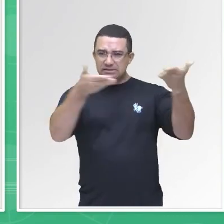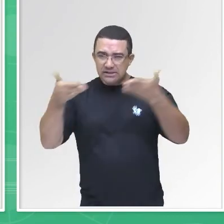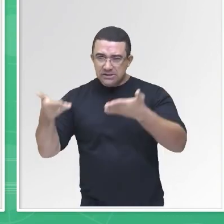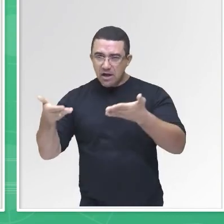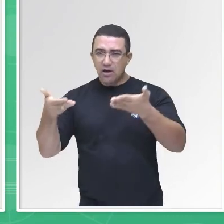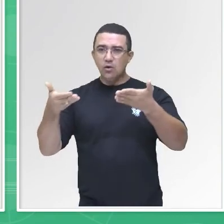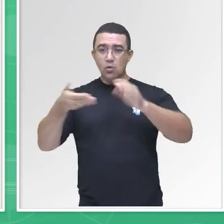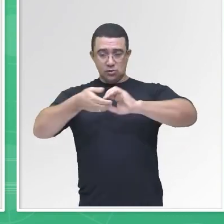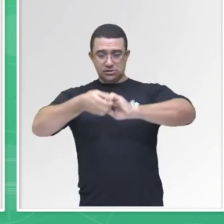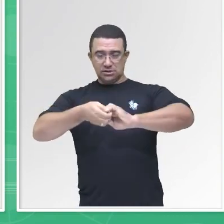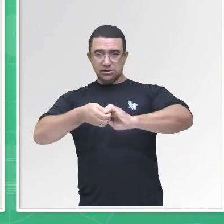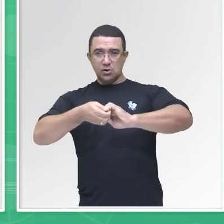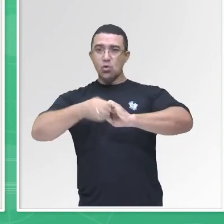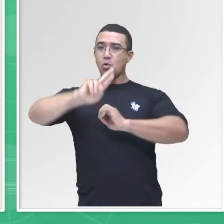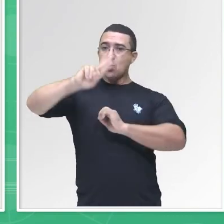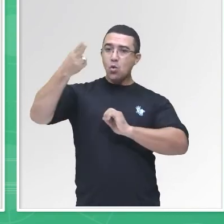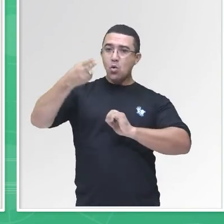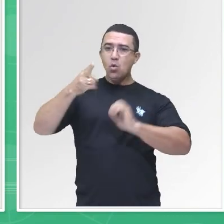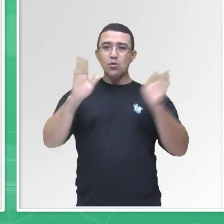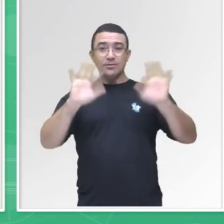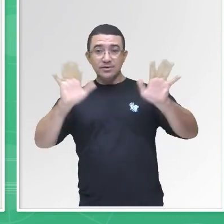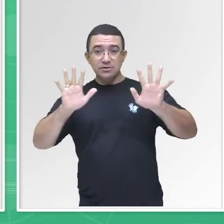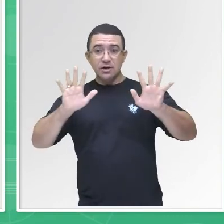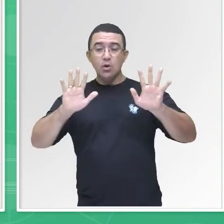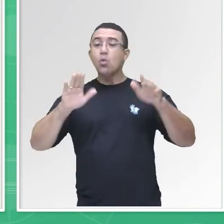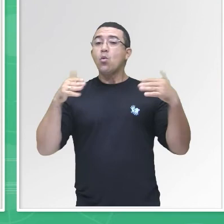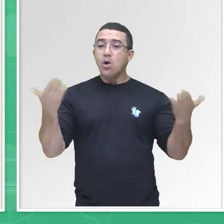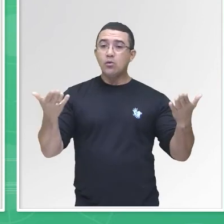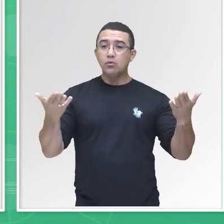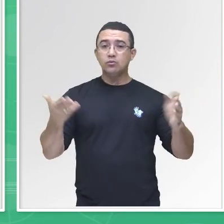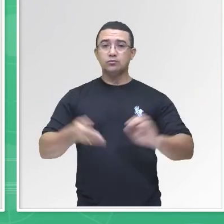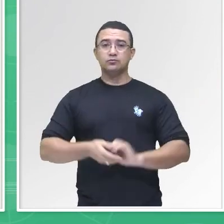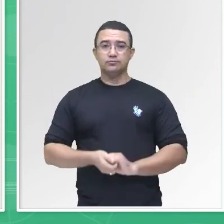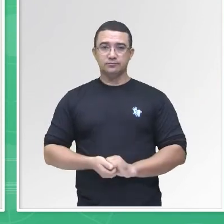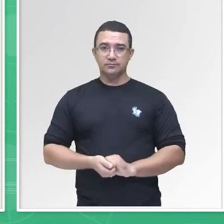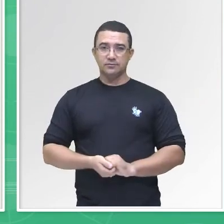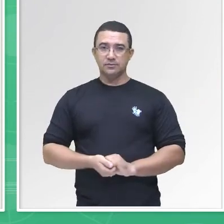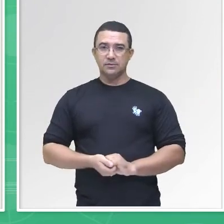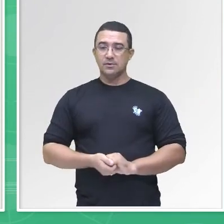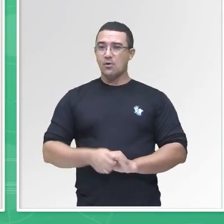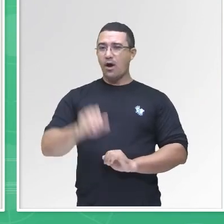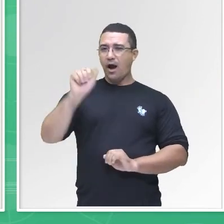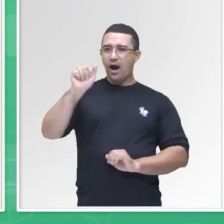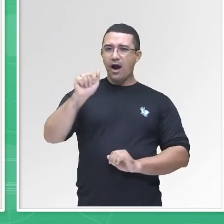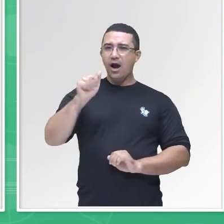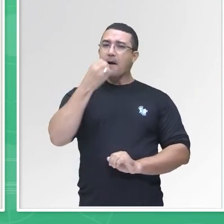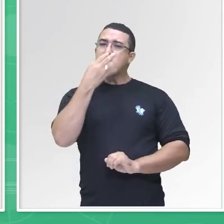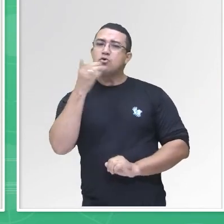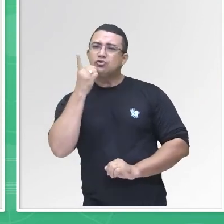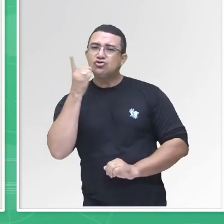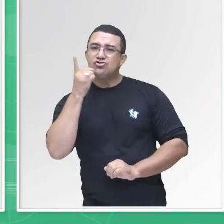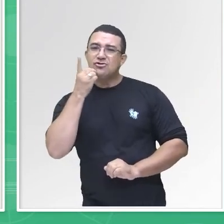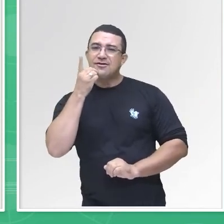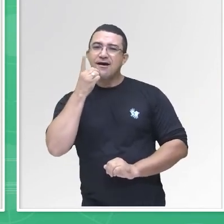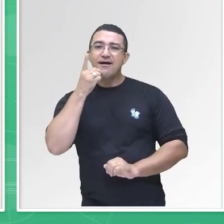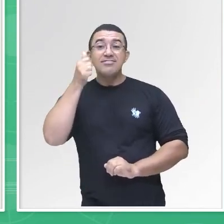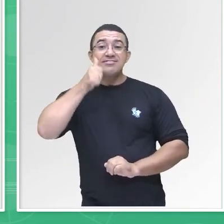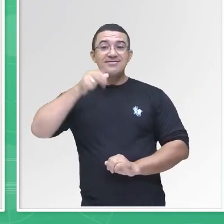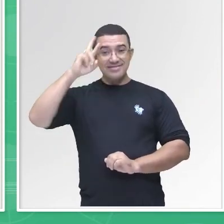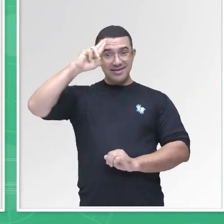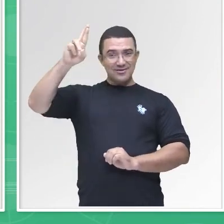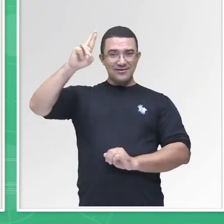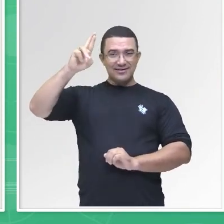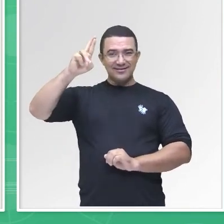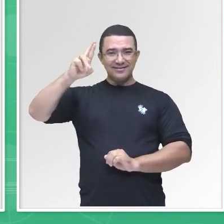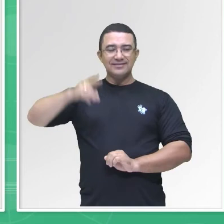um saludo ou uma despedida. Vamos ver aqui, nesse daqui, olha. Buenos dias, senhora. Olá, buenos dias.